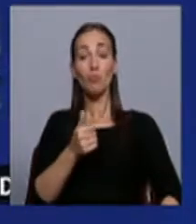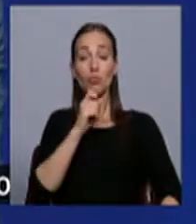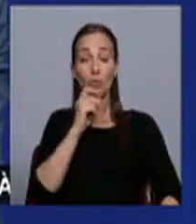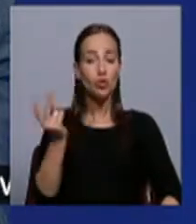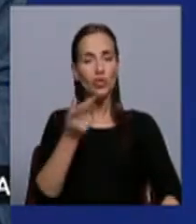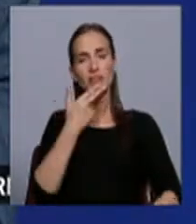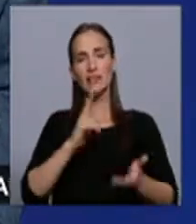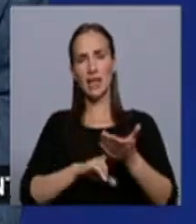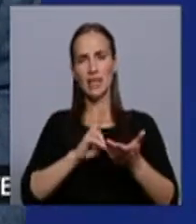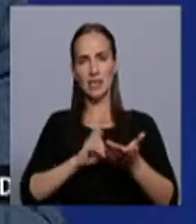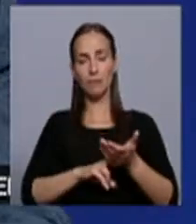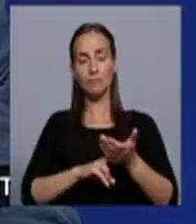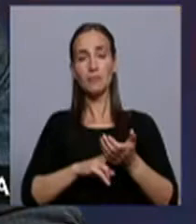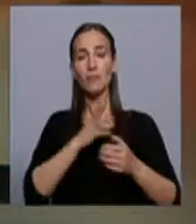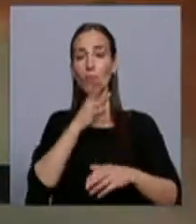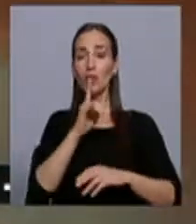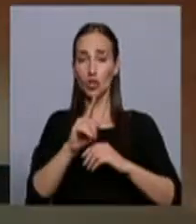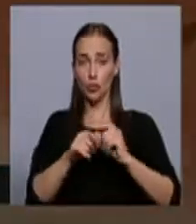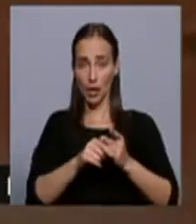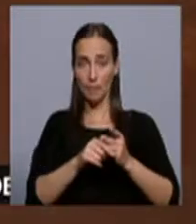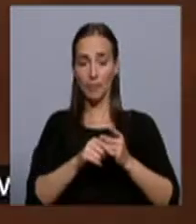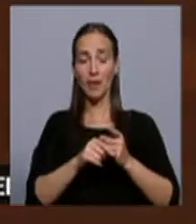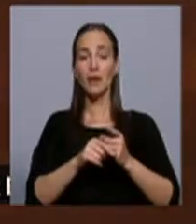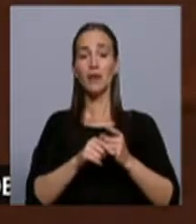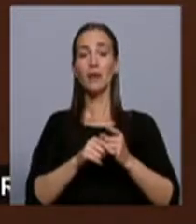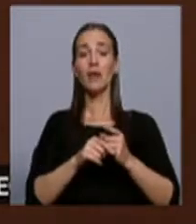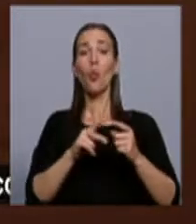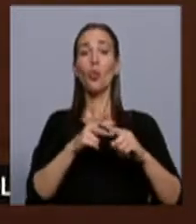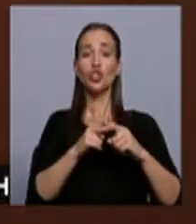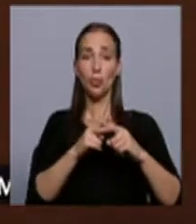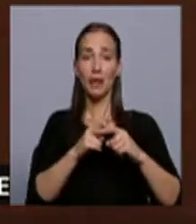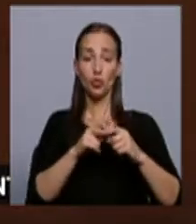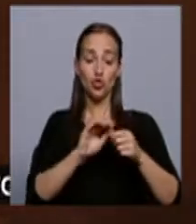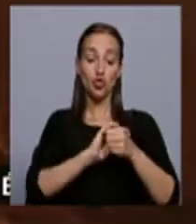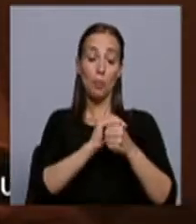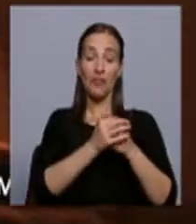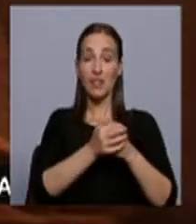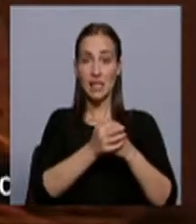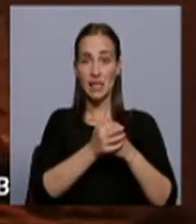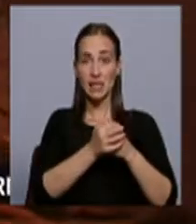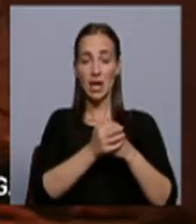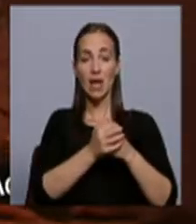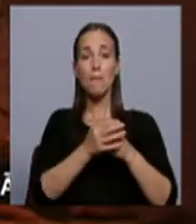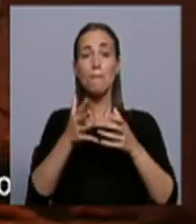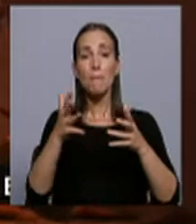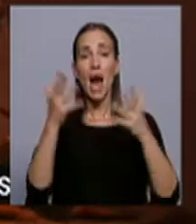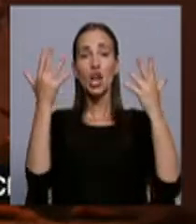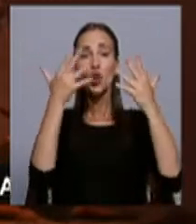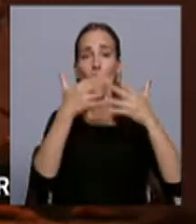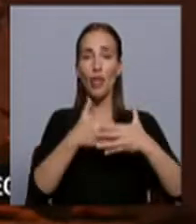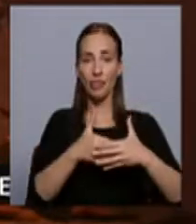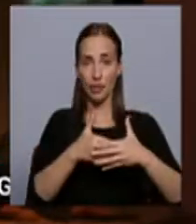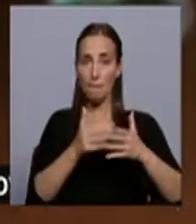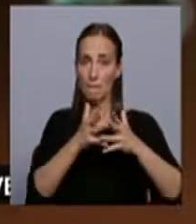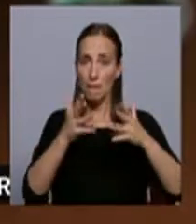seguinte: provavelmente estão os dois certos. Provavelmente os dois têm razão naquilo que estão a detectar. Então o que é que ele diz? Ele diz o